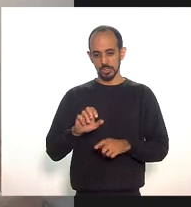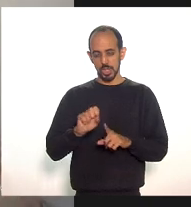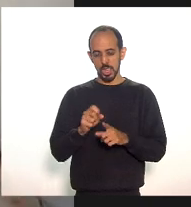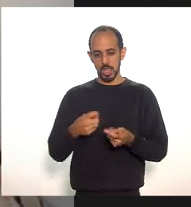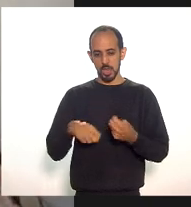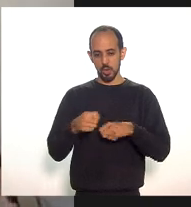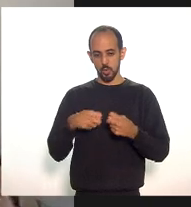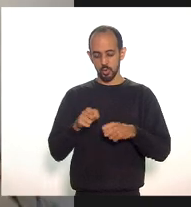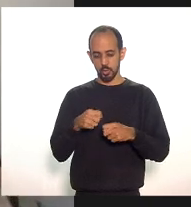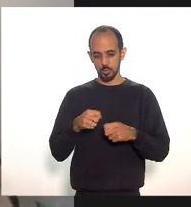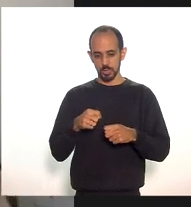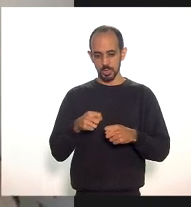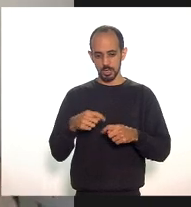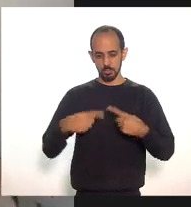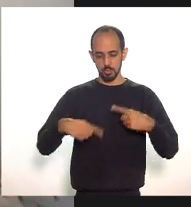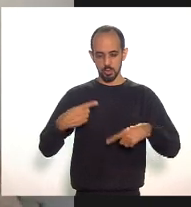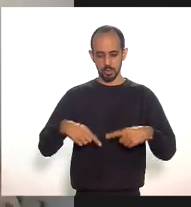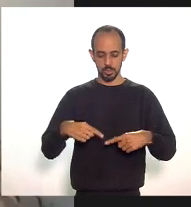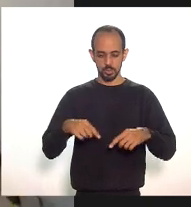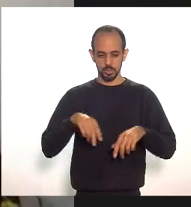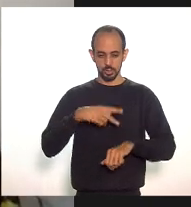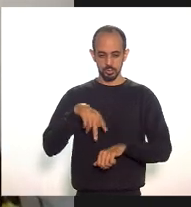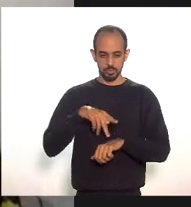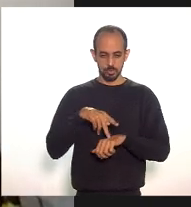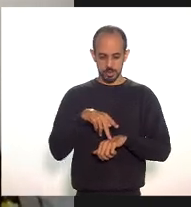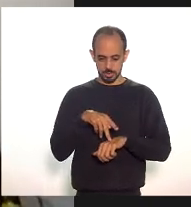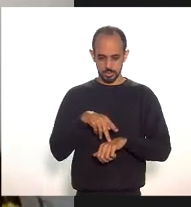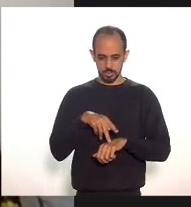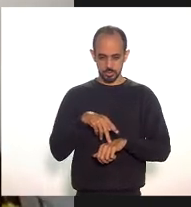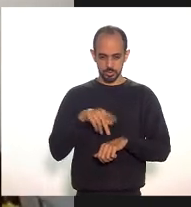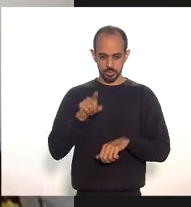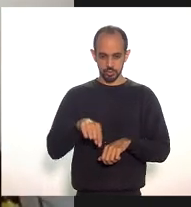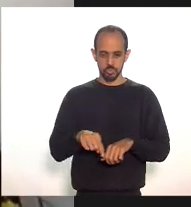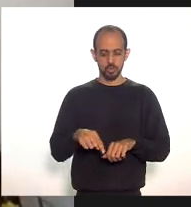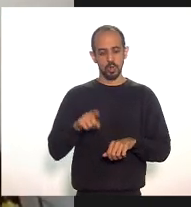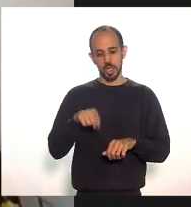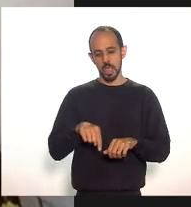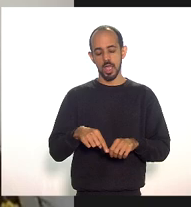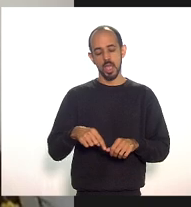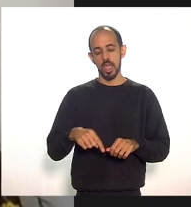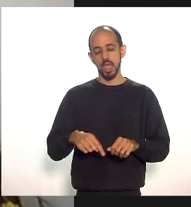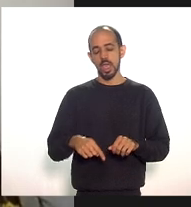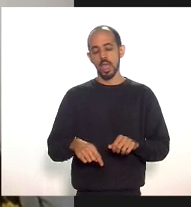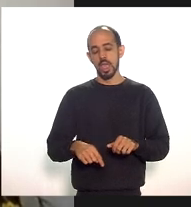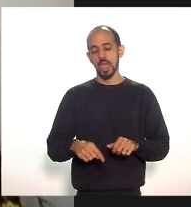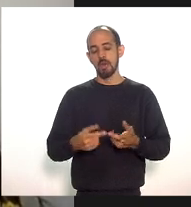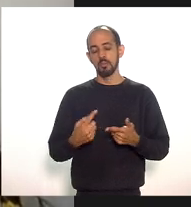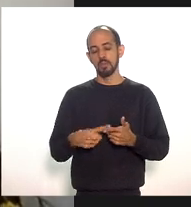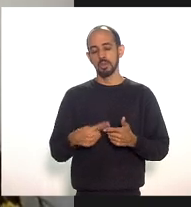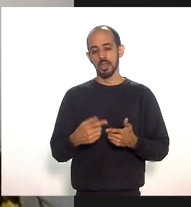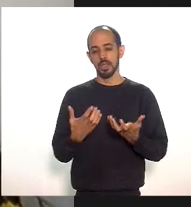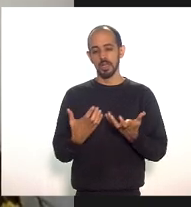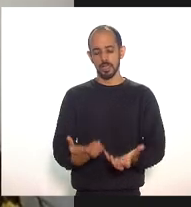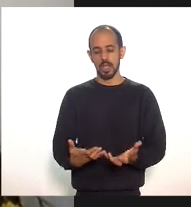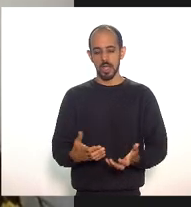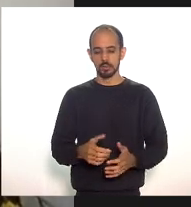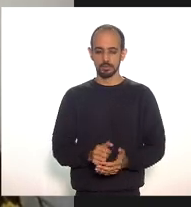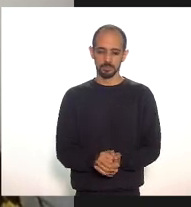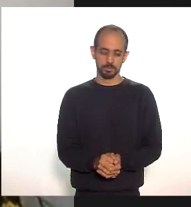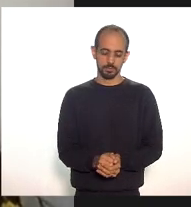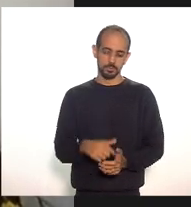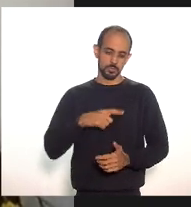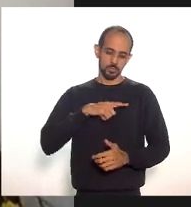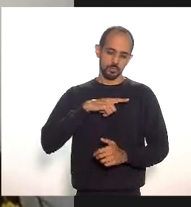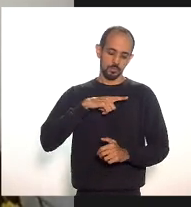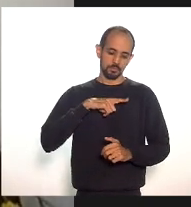péssima gestão da pandemia isso é proposital então a gente tem uma situação